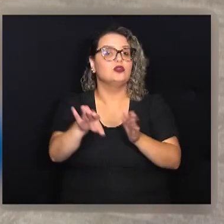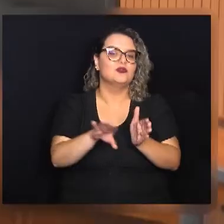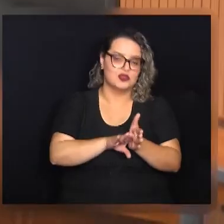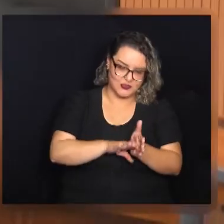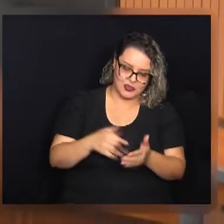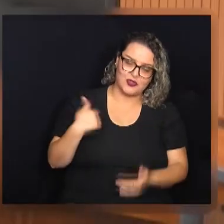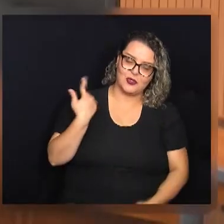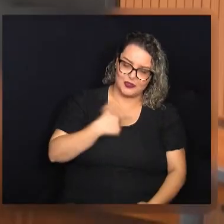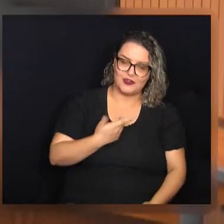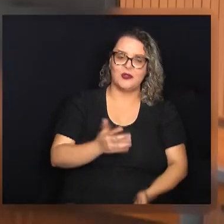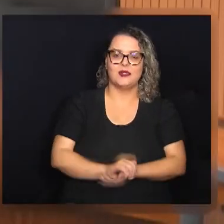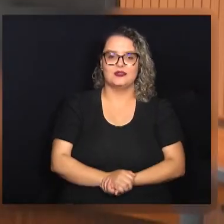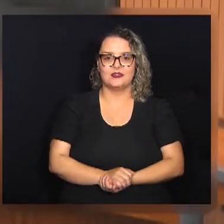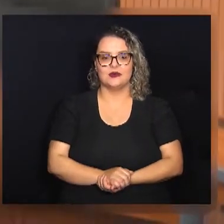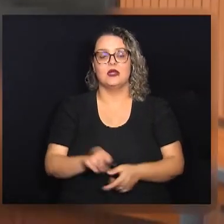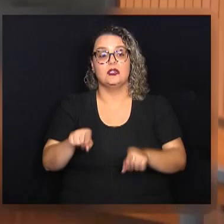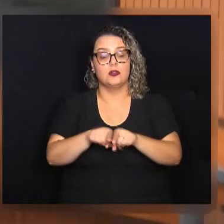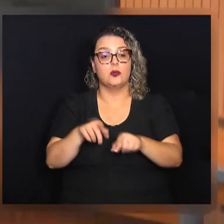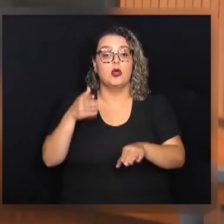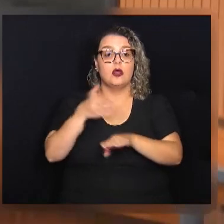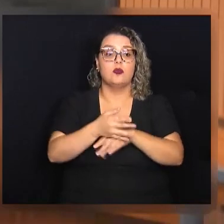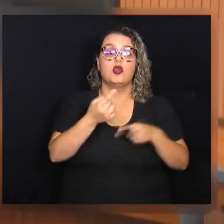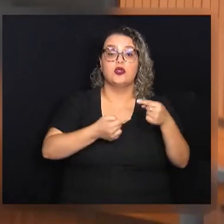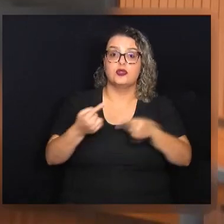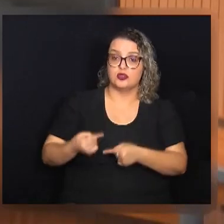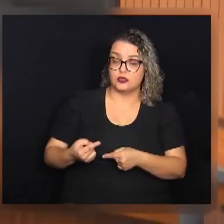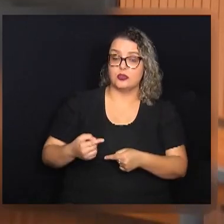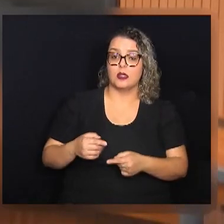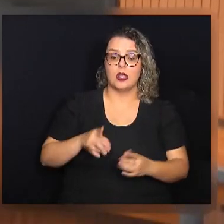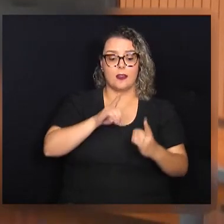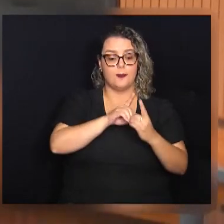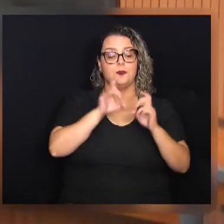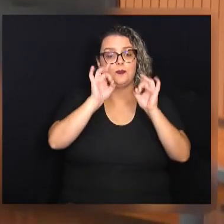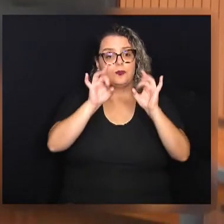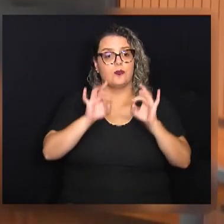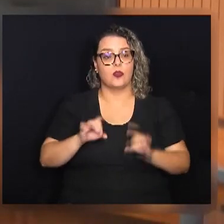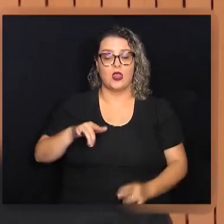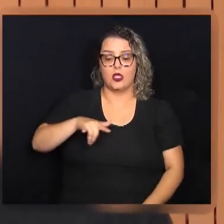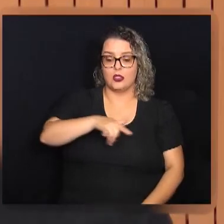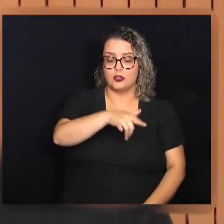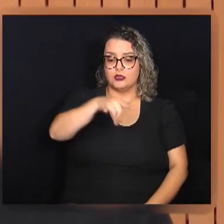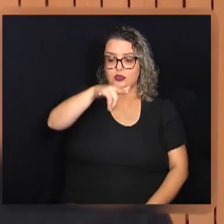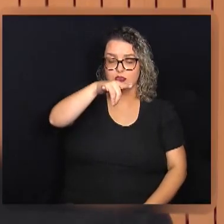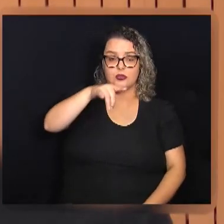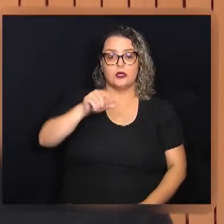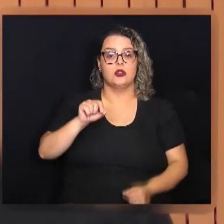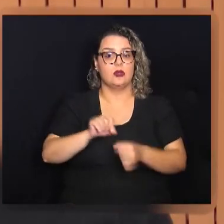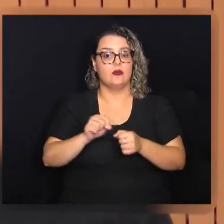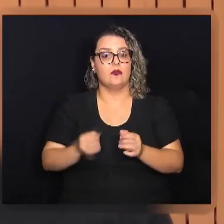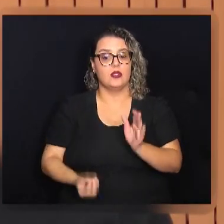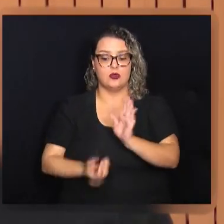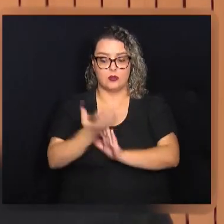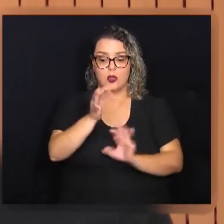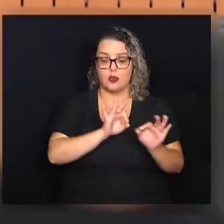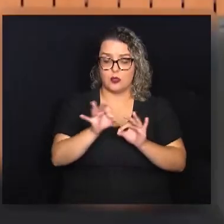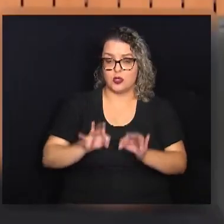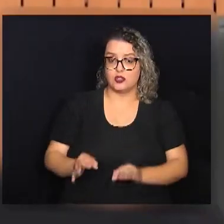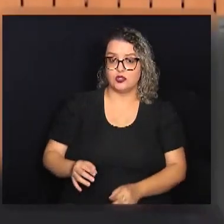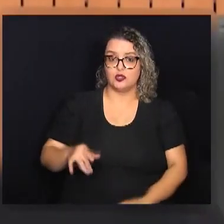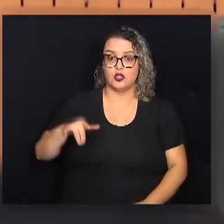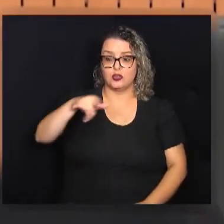na cidade o Dia Municipal do Piloto de Drone. A data seria celebrada todo dia 20 de junho de